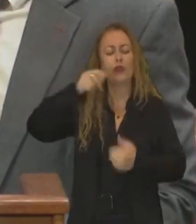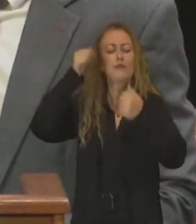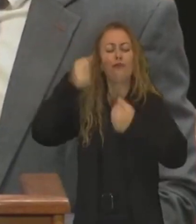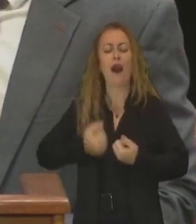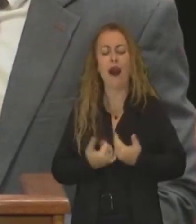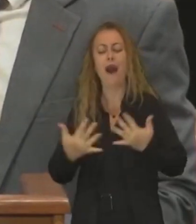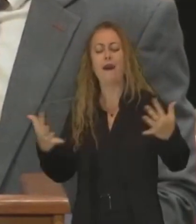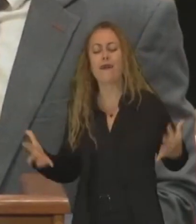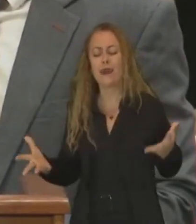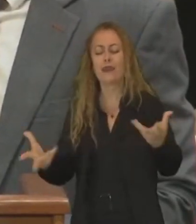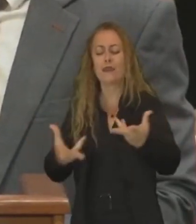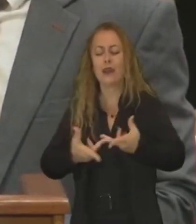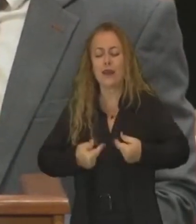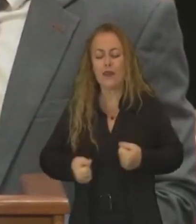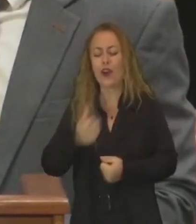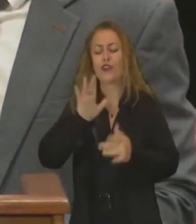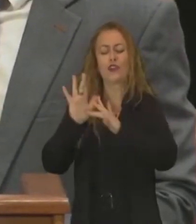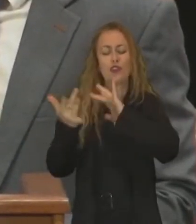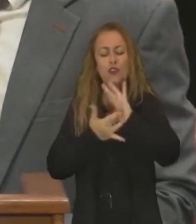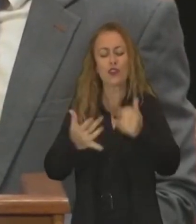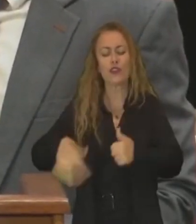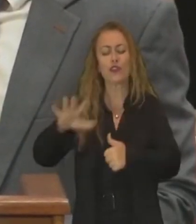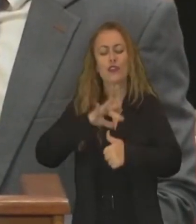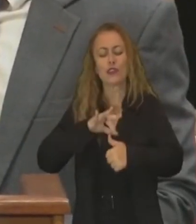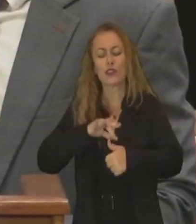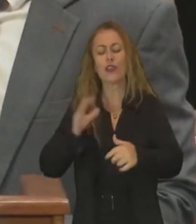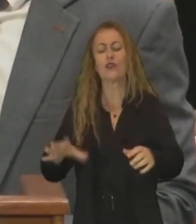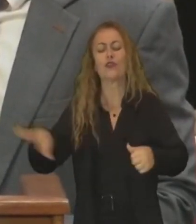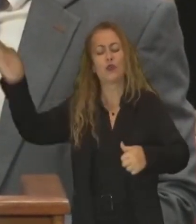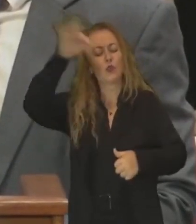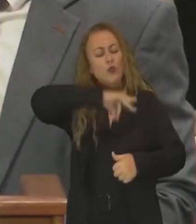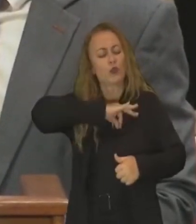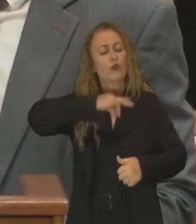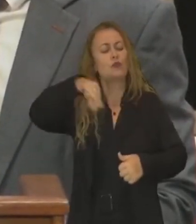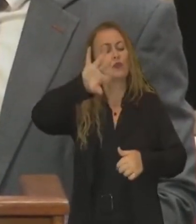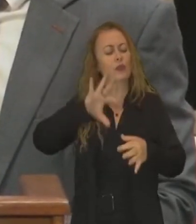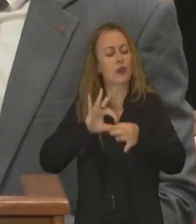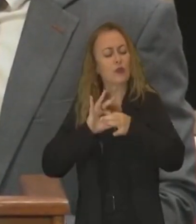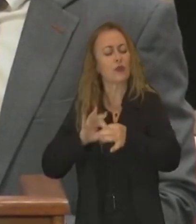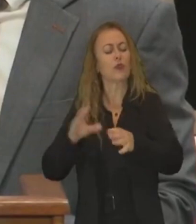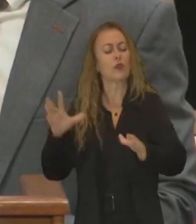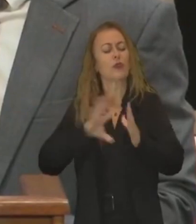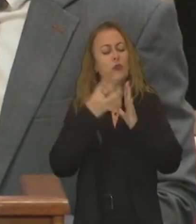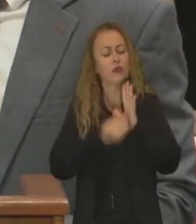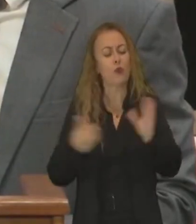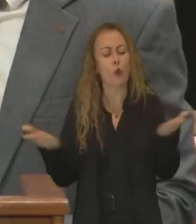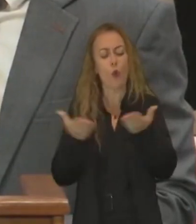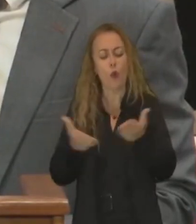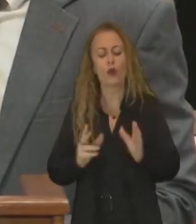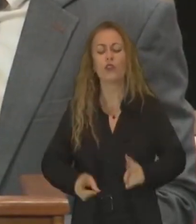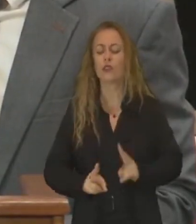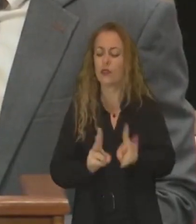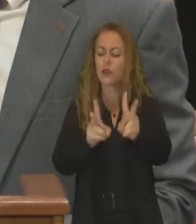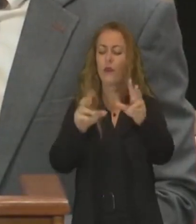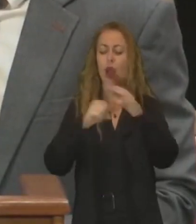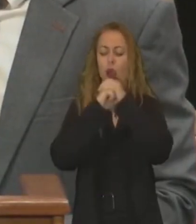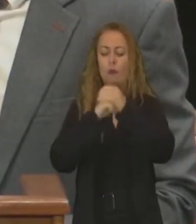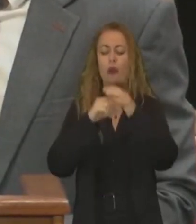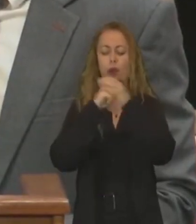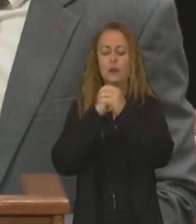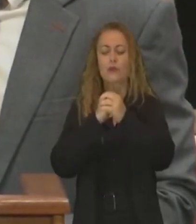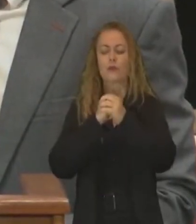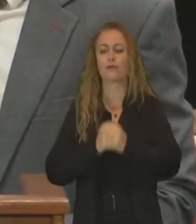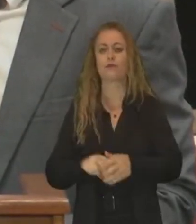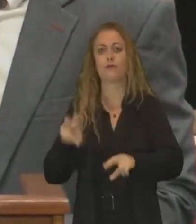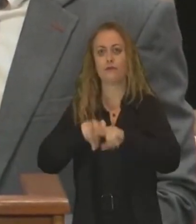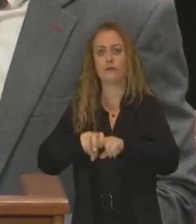graça maravilhosa de Jesus Cristo e a comunhão do Espírito Santo estejam com esta igreja, hoje e para todos sempre. Amém e